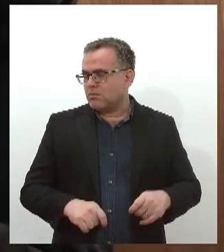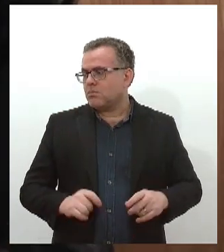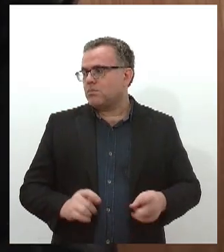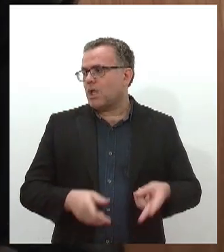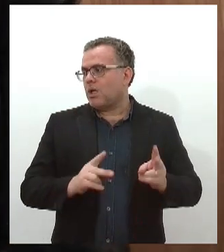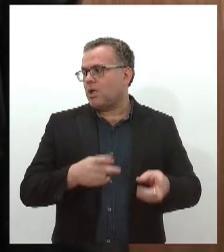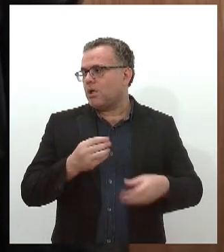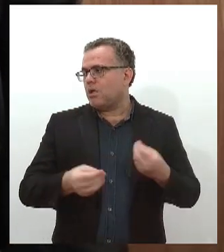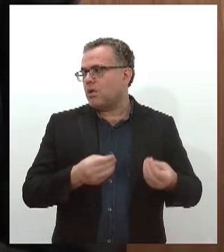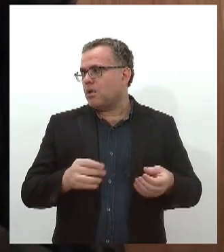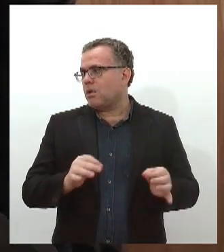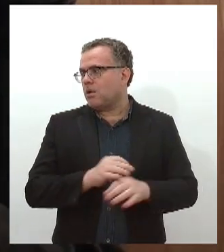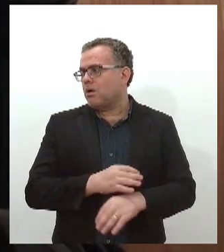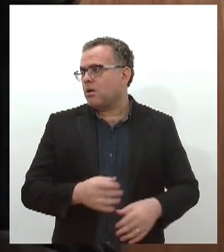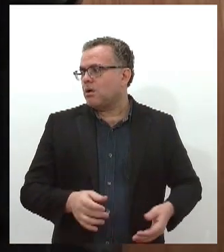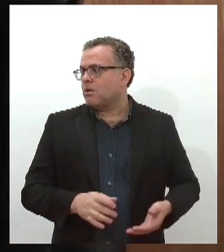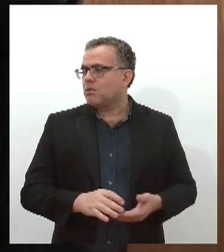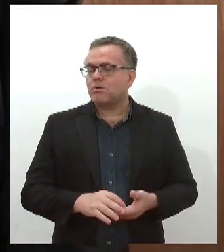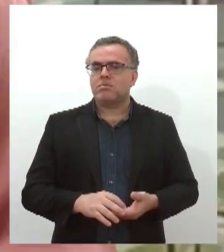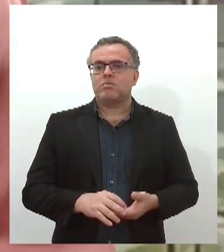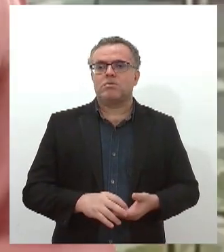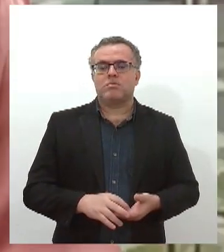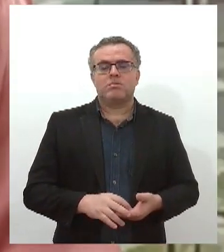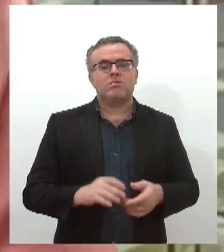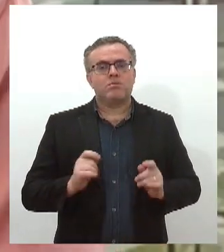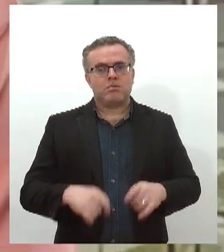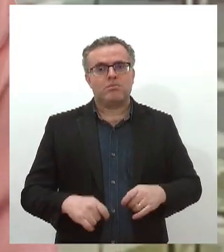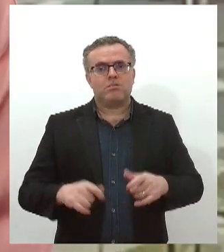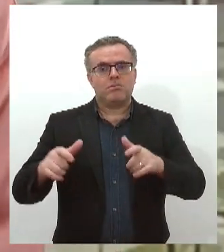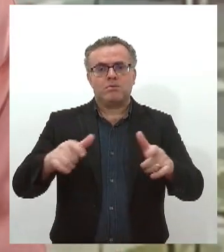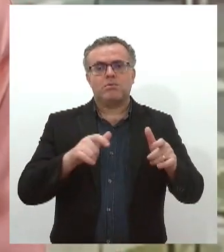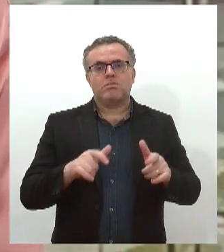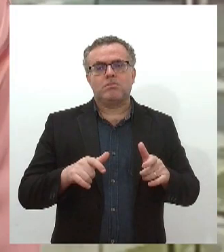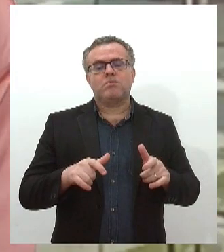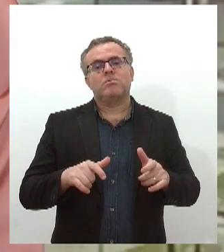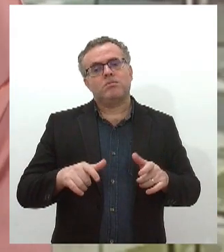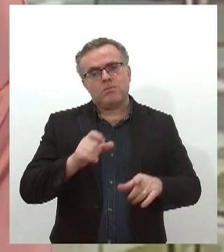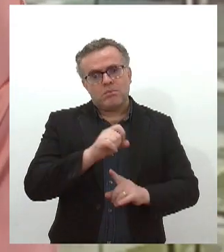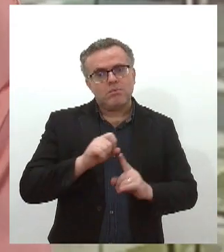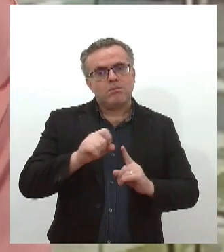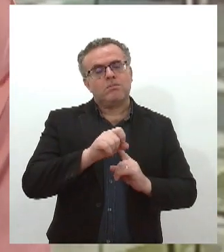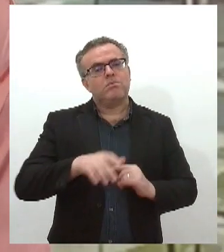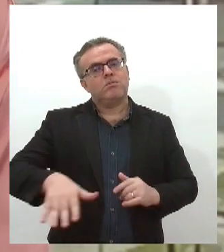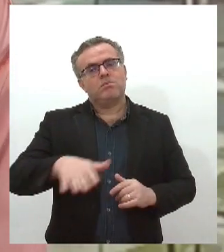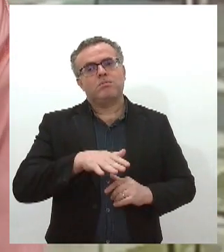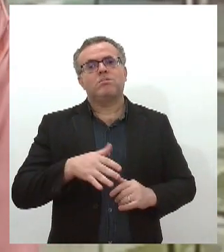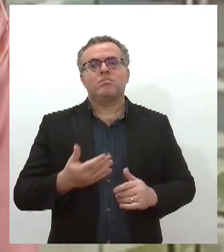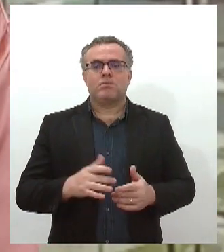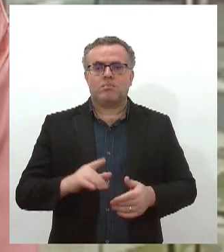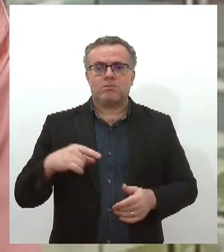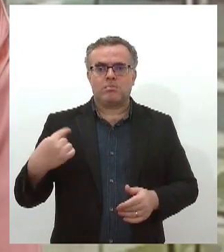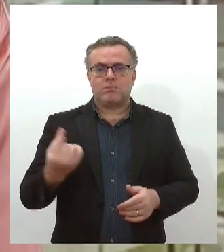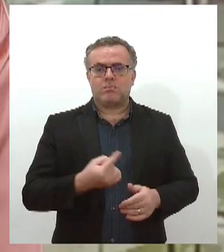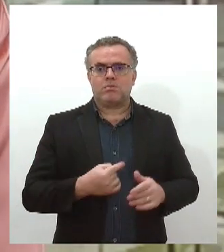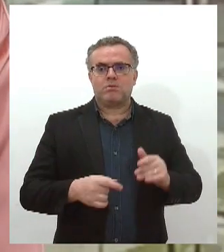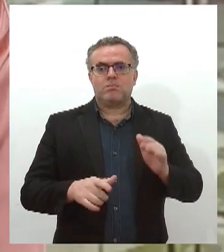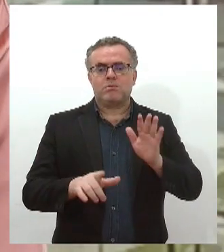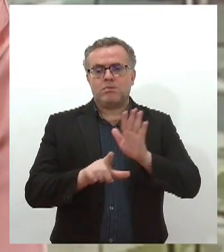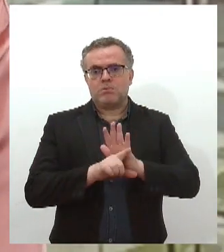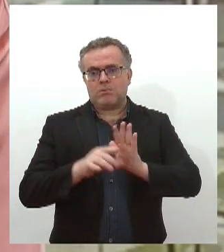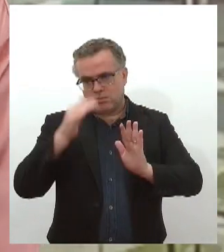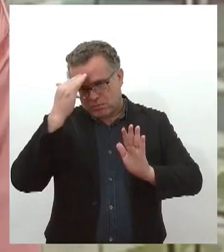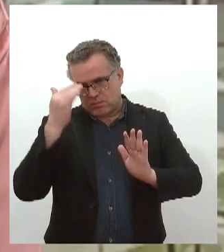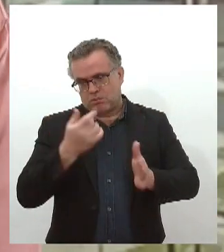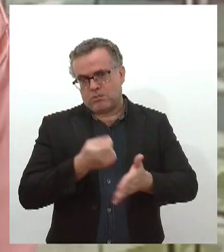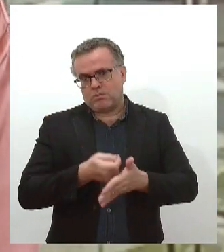seu espaço na sociedade. A gente precisa realmente tirar essa lei do papel. A gente precisa fazer com que